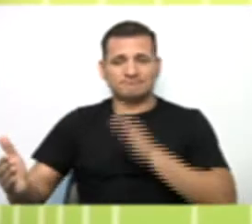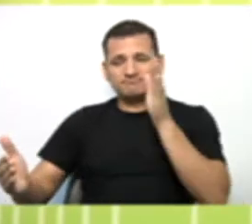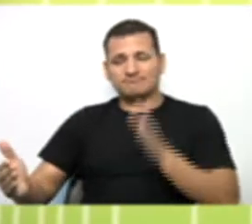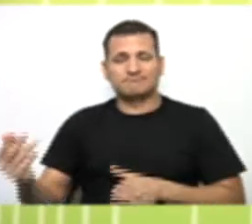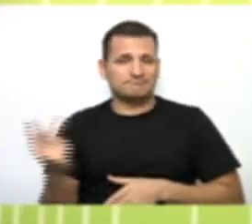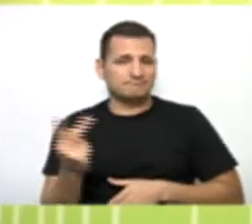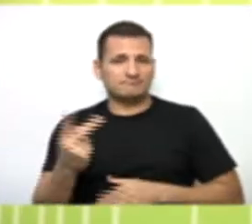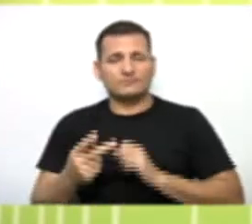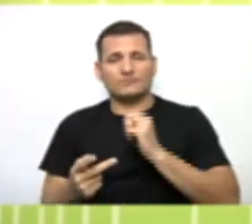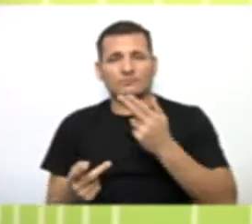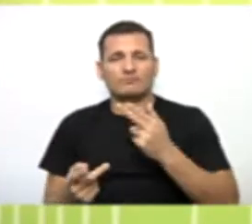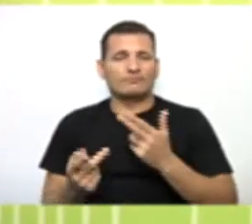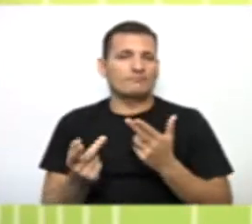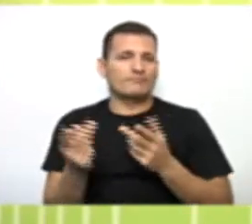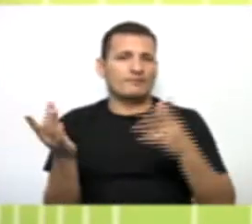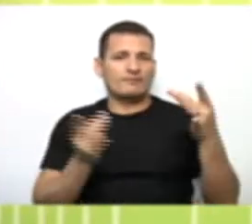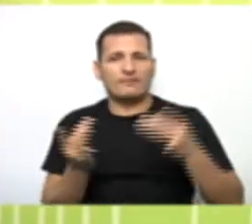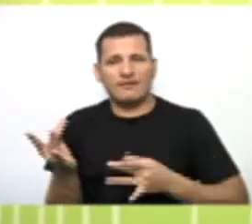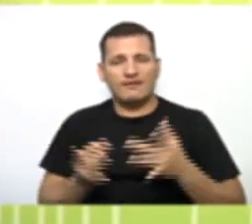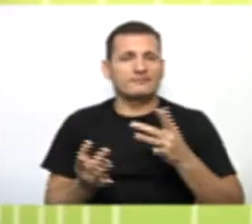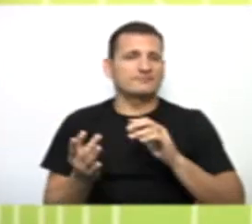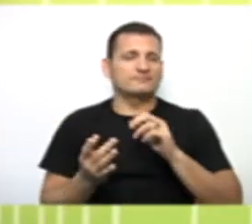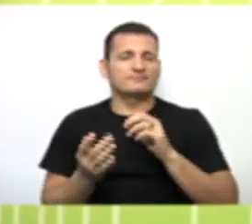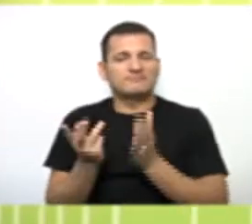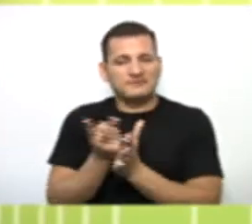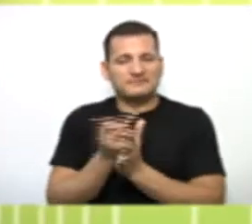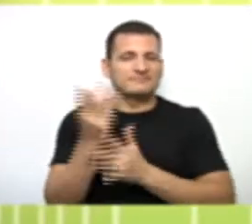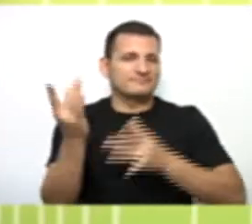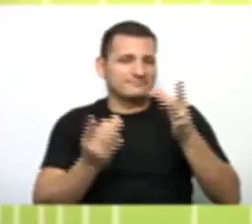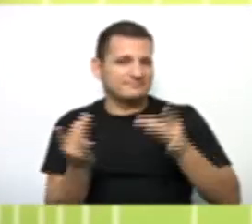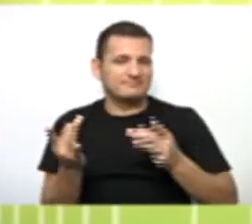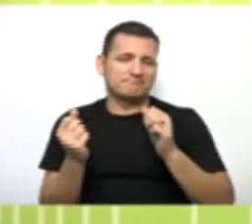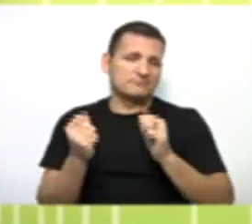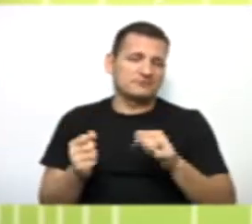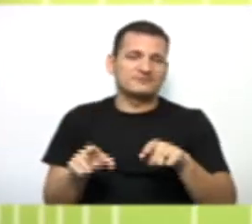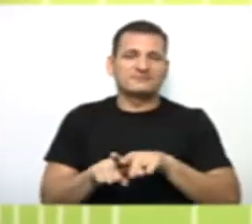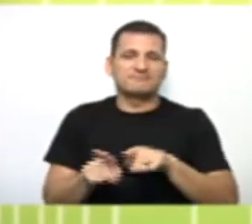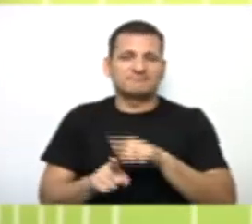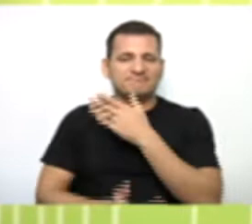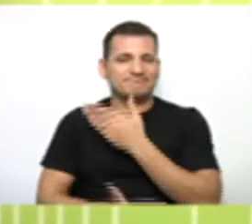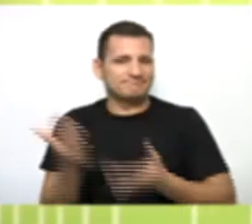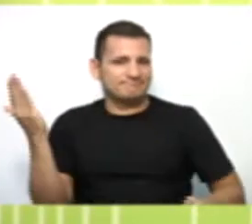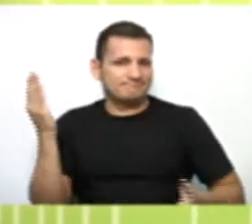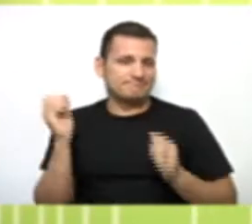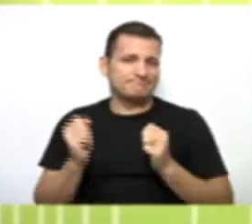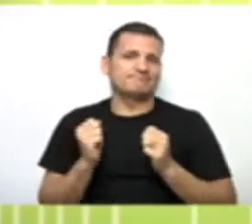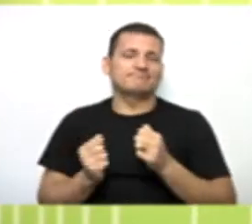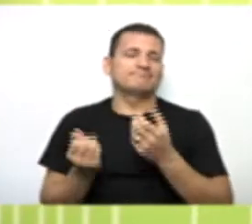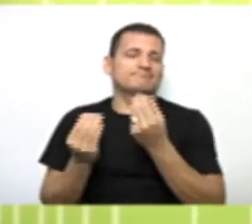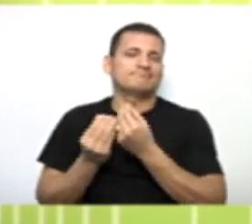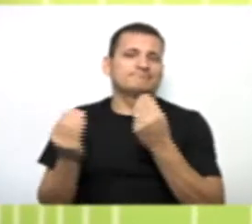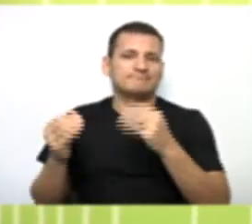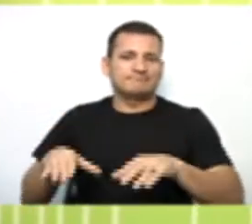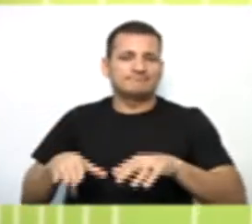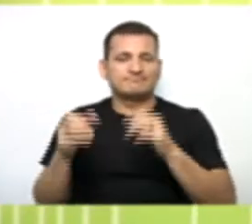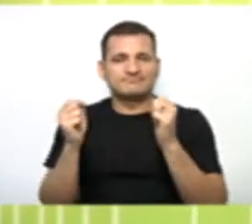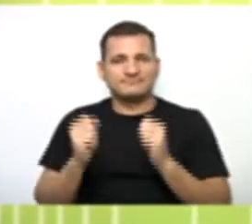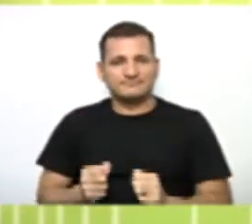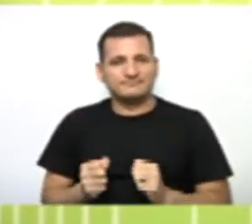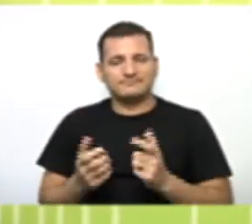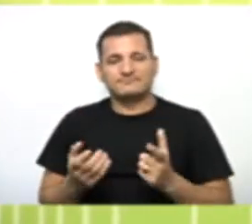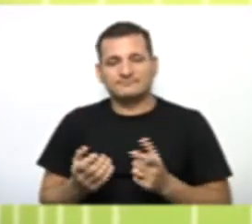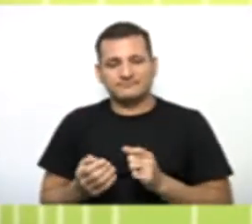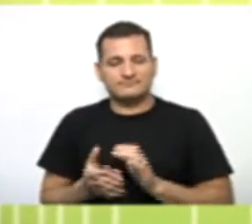então esses pequenos detalhes, esses mesmos pequenos detalhes, pode deixar tudo a perder, pode colocar tudo a perder e